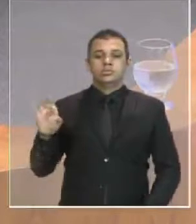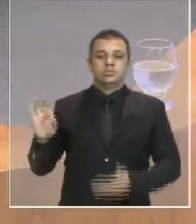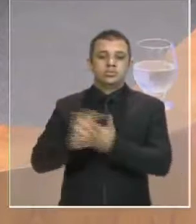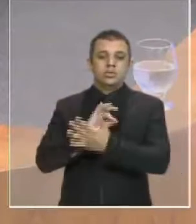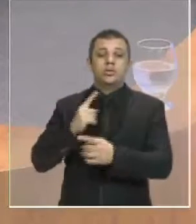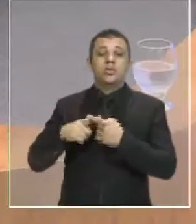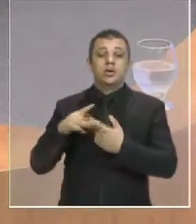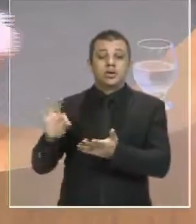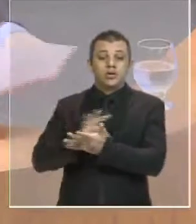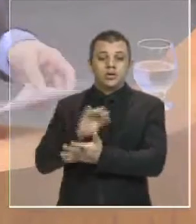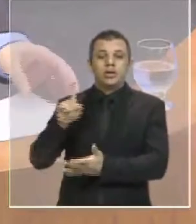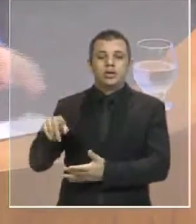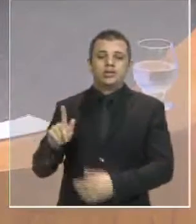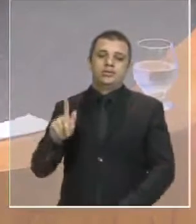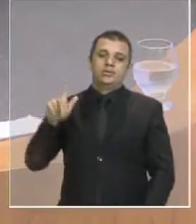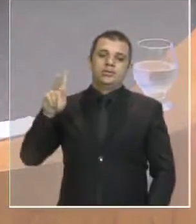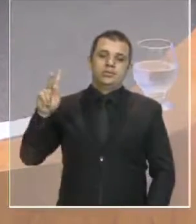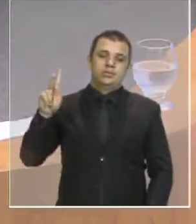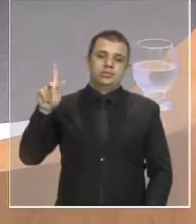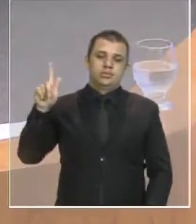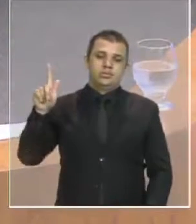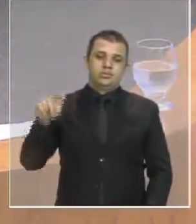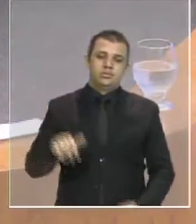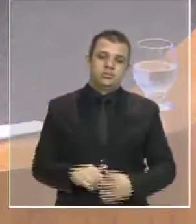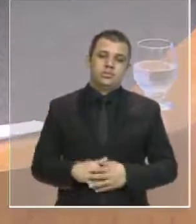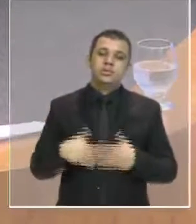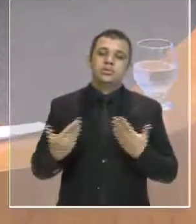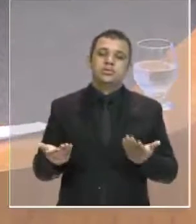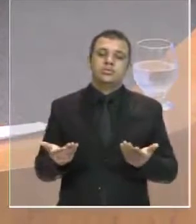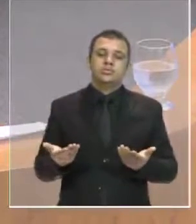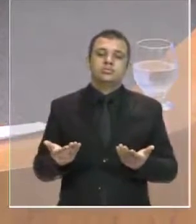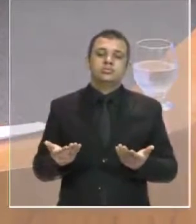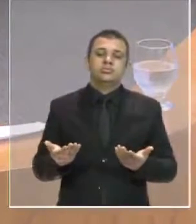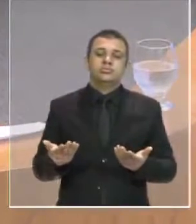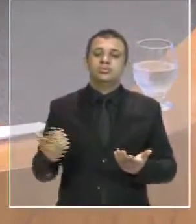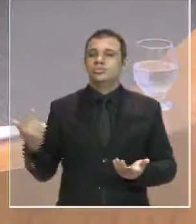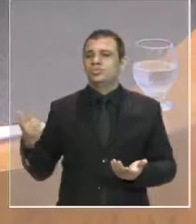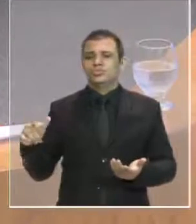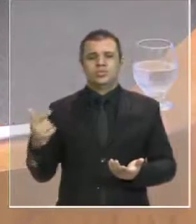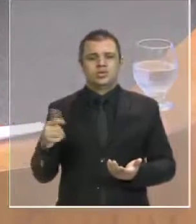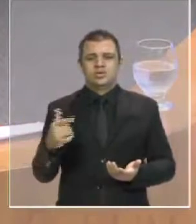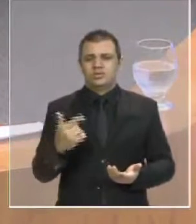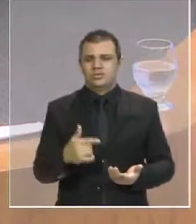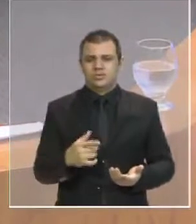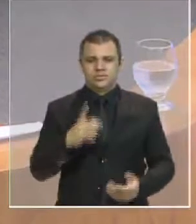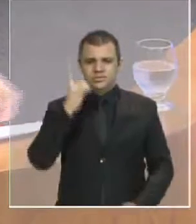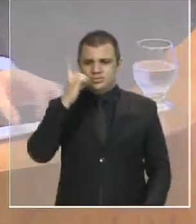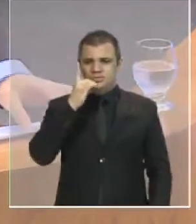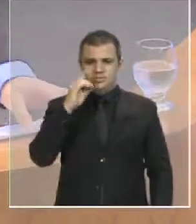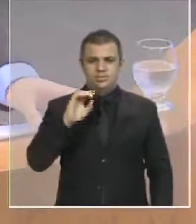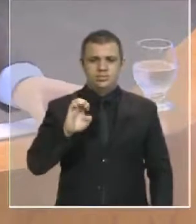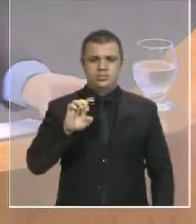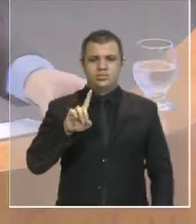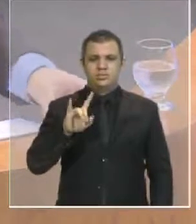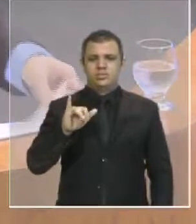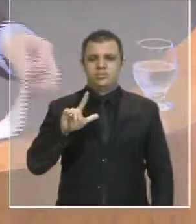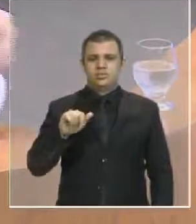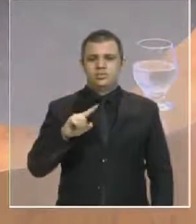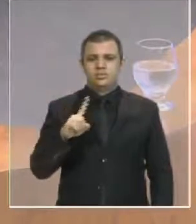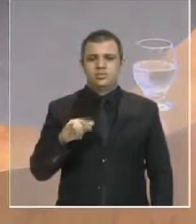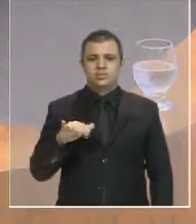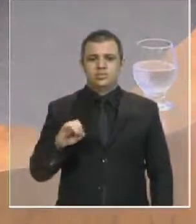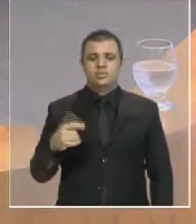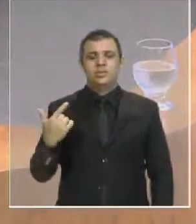quilo. Ou seja, em nenhum momento, deputado Edilásio, houve aqui superfaturamento. O